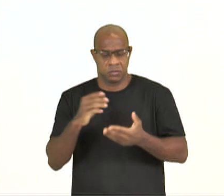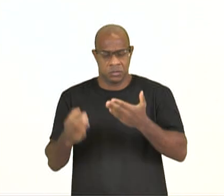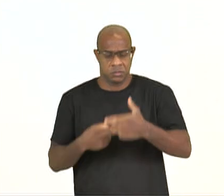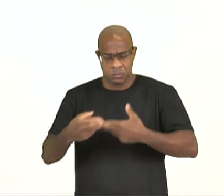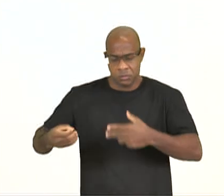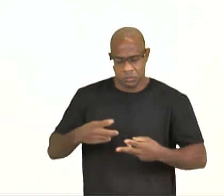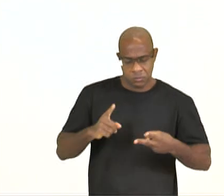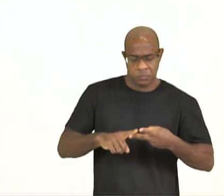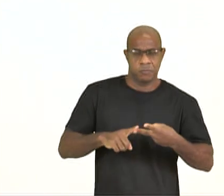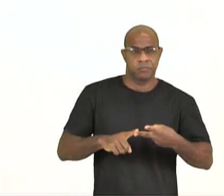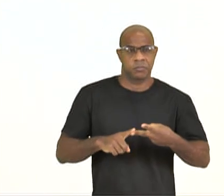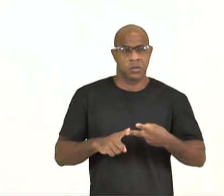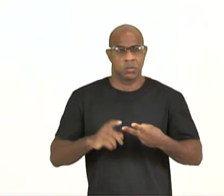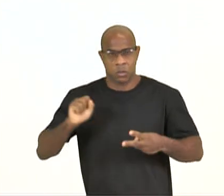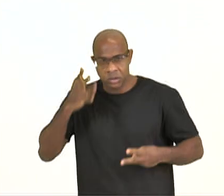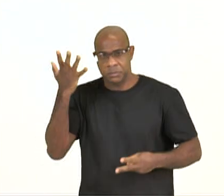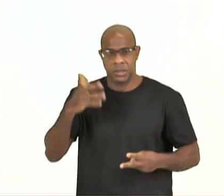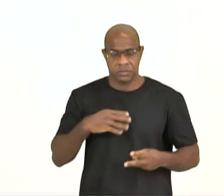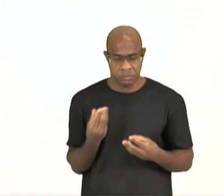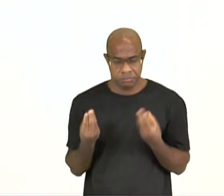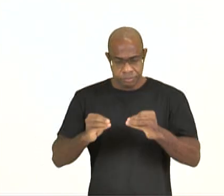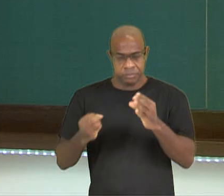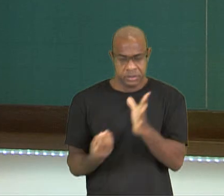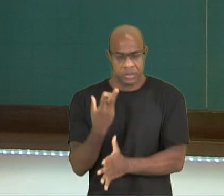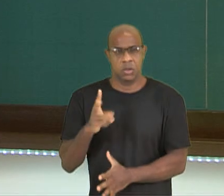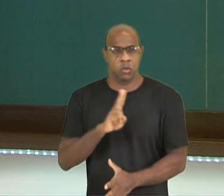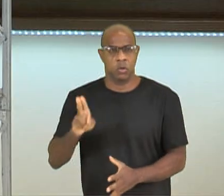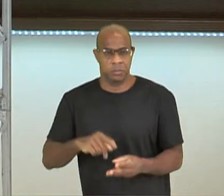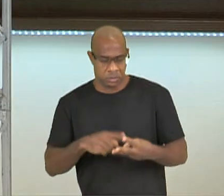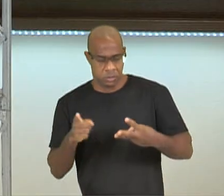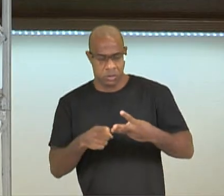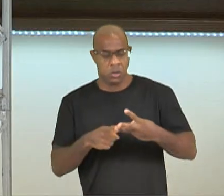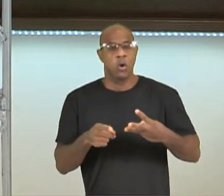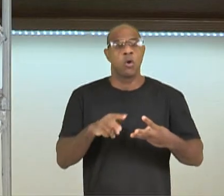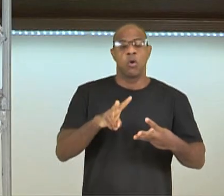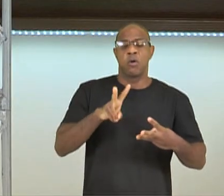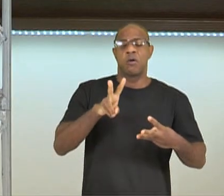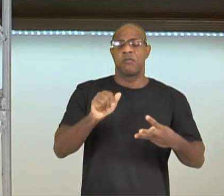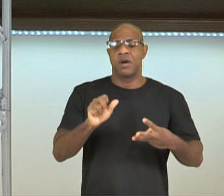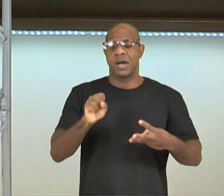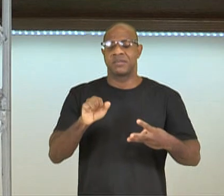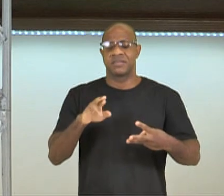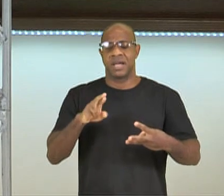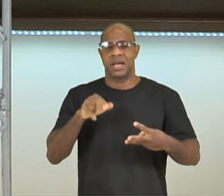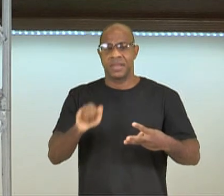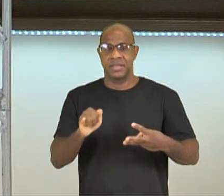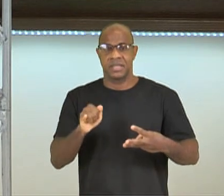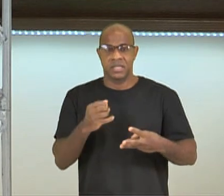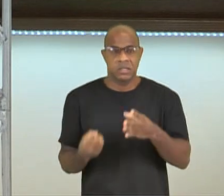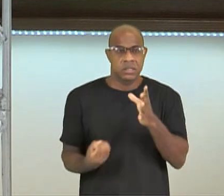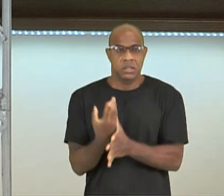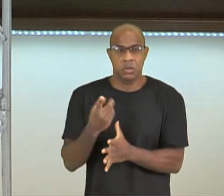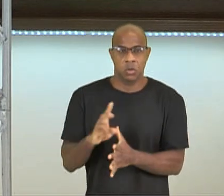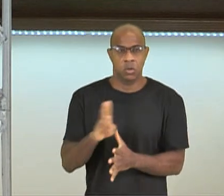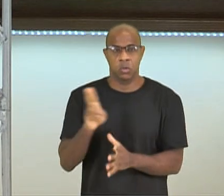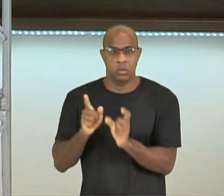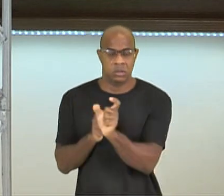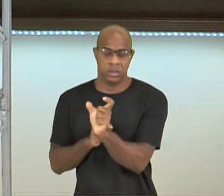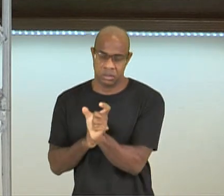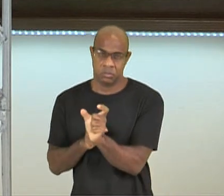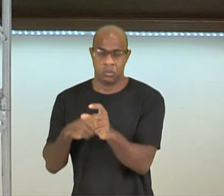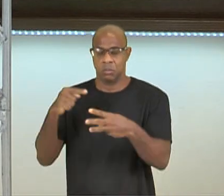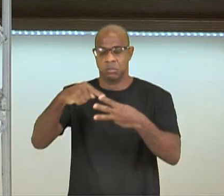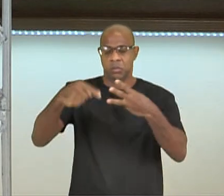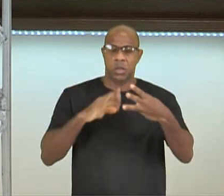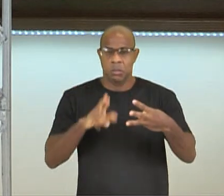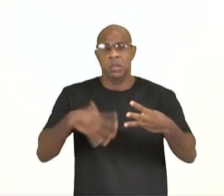deram o nome, ou letra C, foi Vasari que criou o nome. Então eu vou dar um tempinho para você tomar uma água, que a aula hoje é bem teórica,